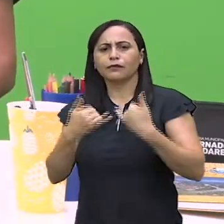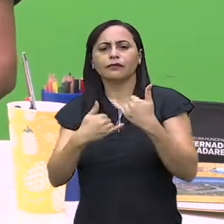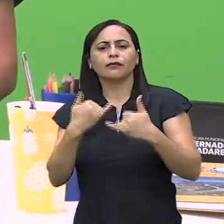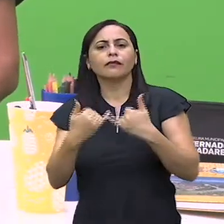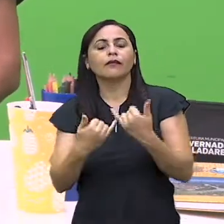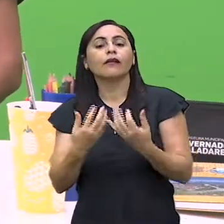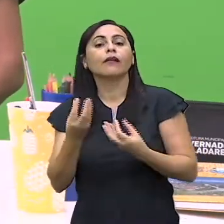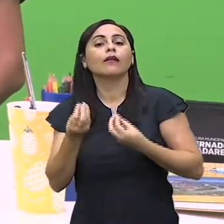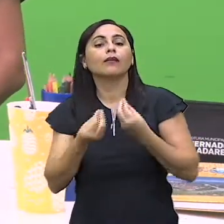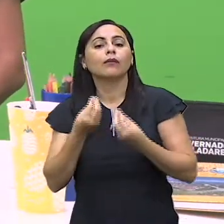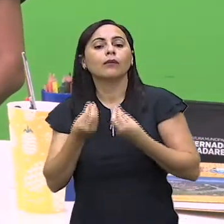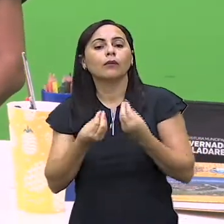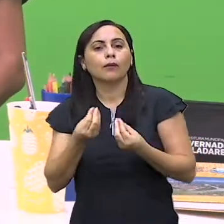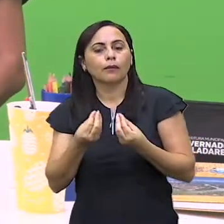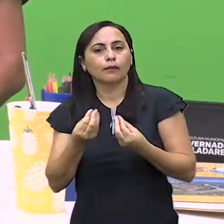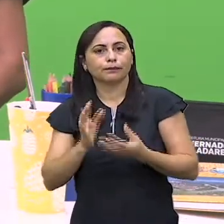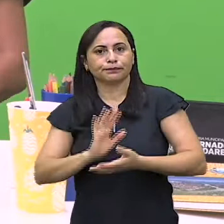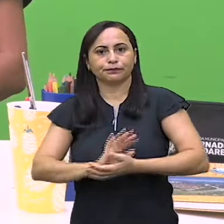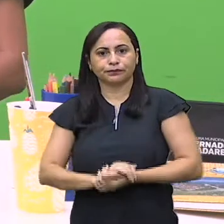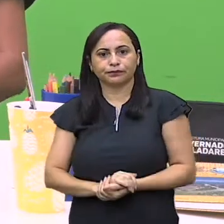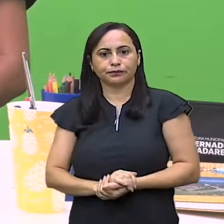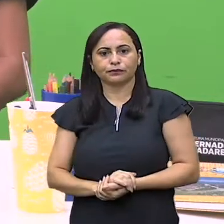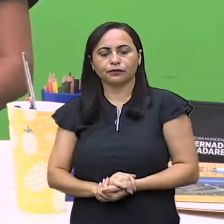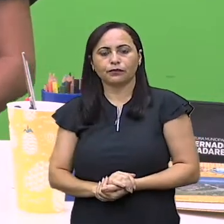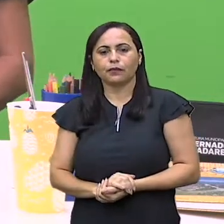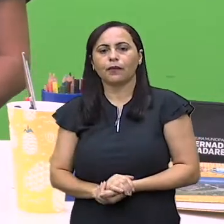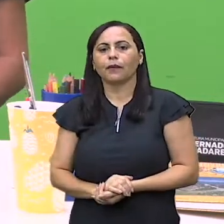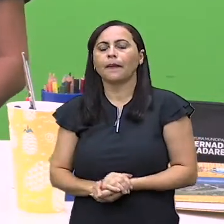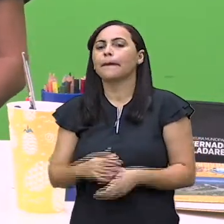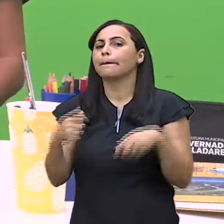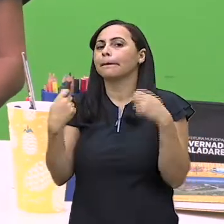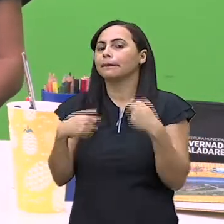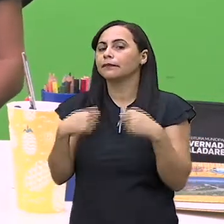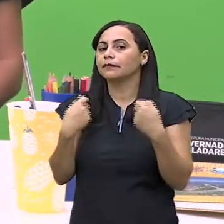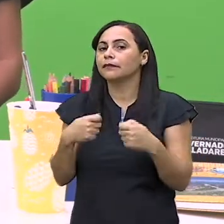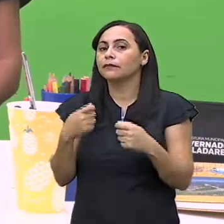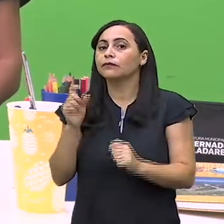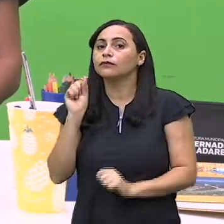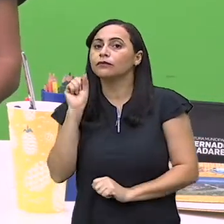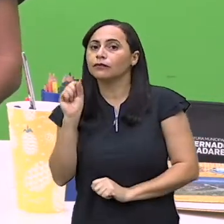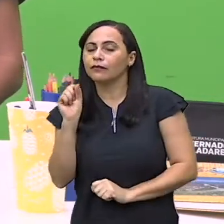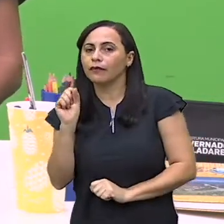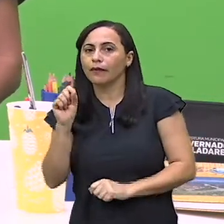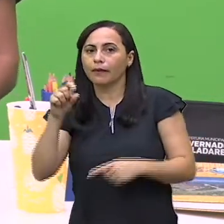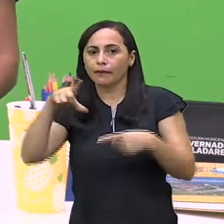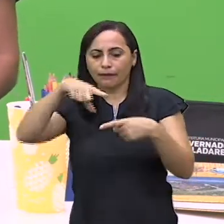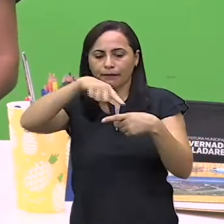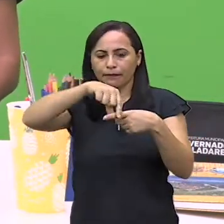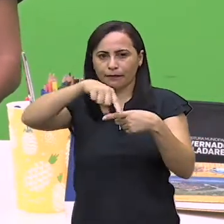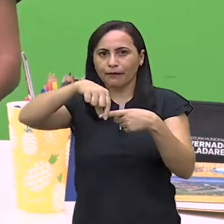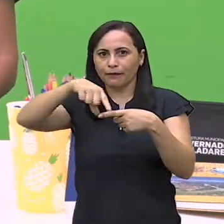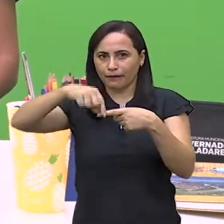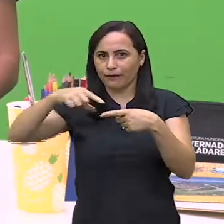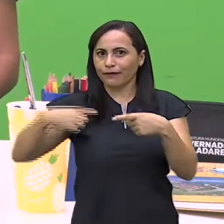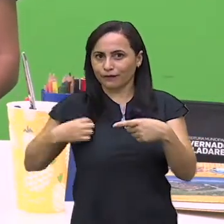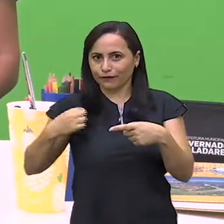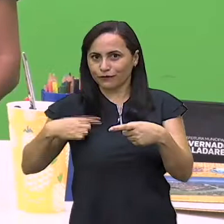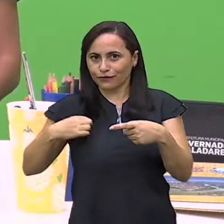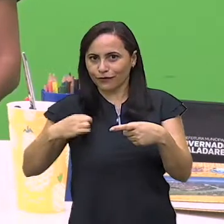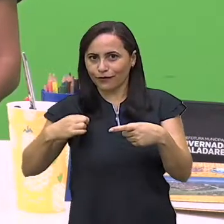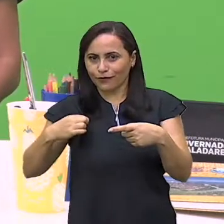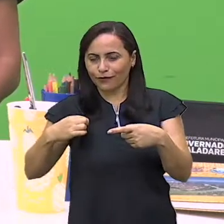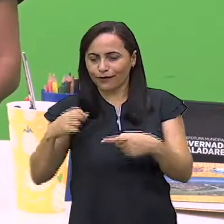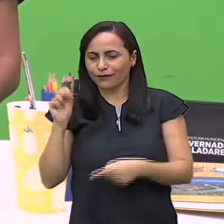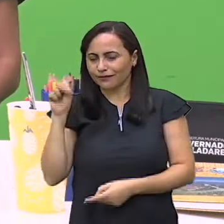seguinte. E nós vamos precisar de pregador de roupa. Sim, esses pregadores que a mamãe usa aí